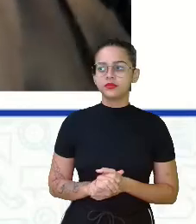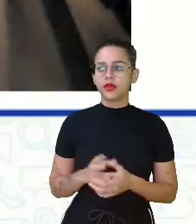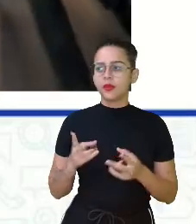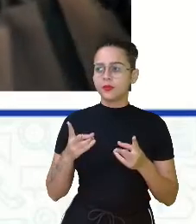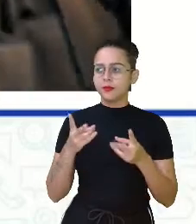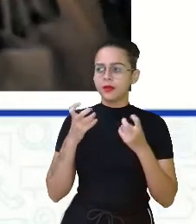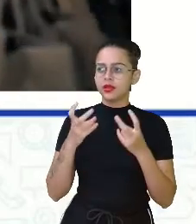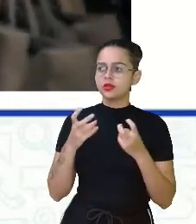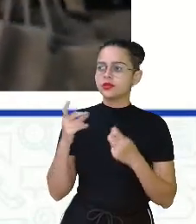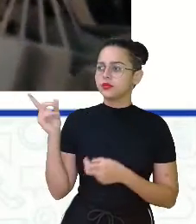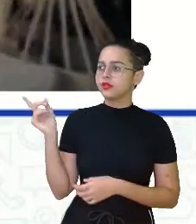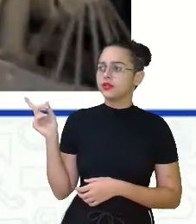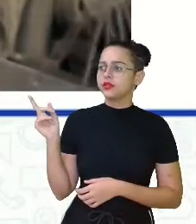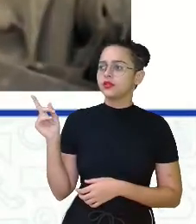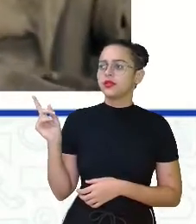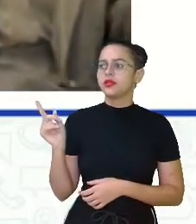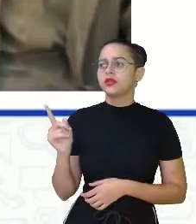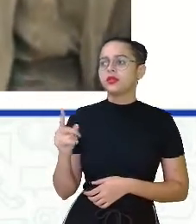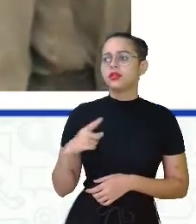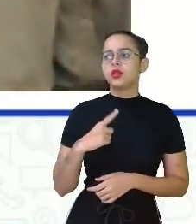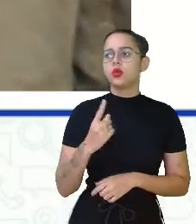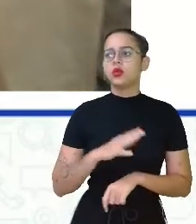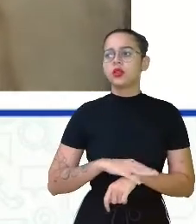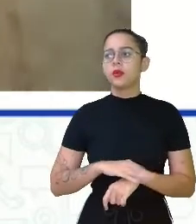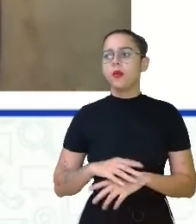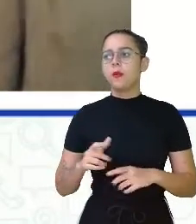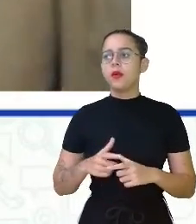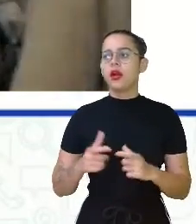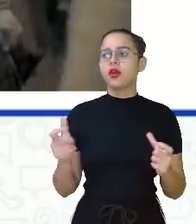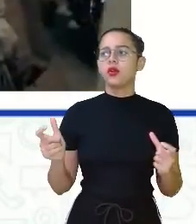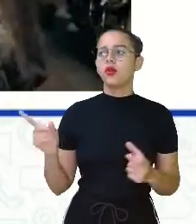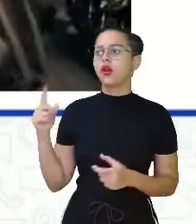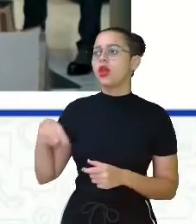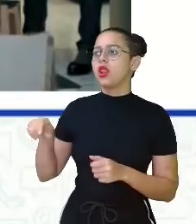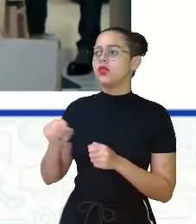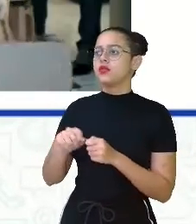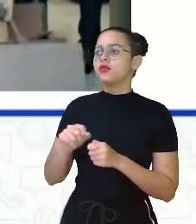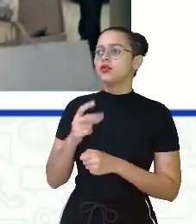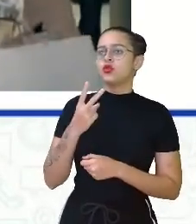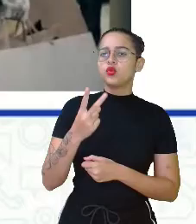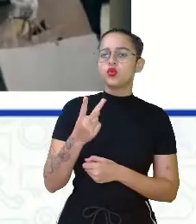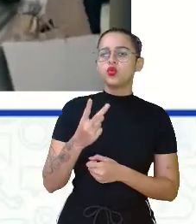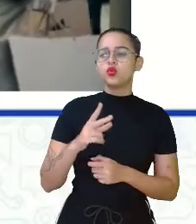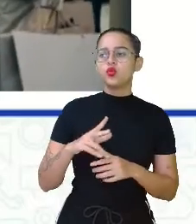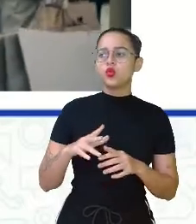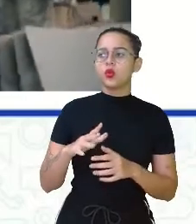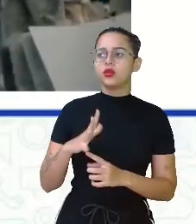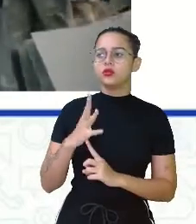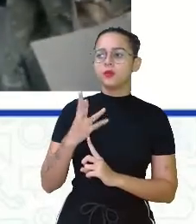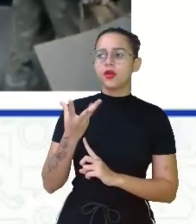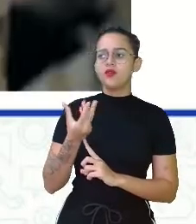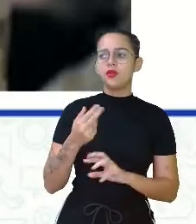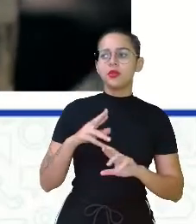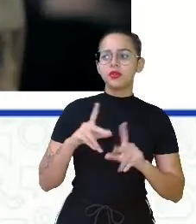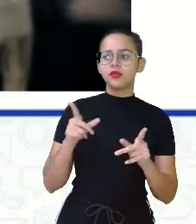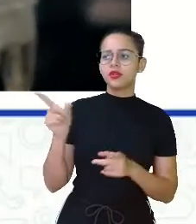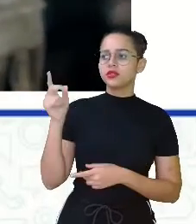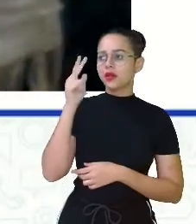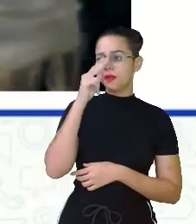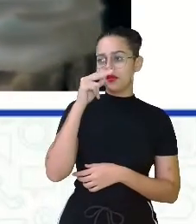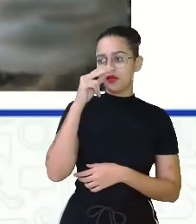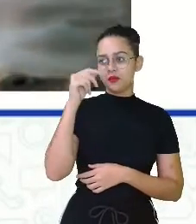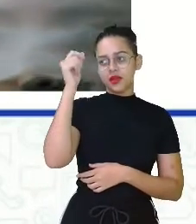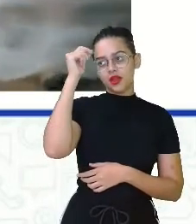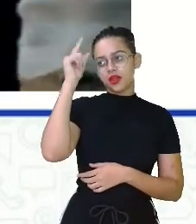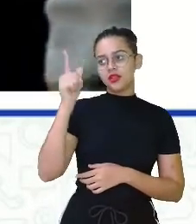Observem, essa não é Commons, tem um tempinho maior. Eles fizeram 2 performances diferentes com essa mesma